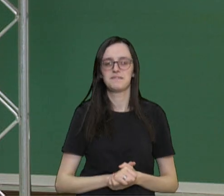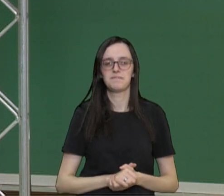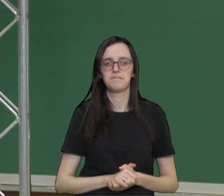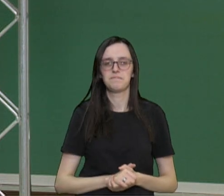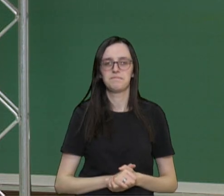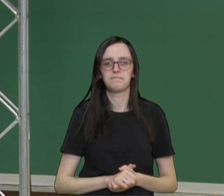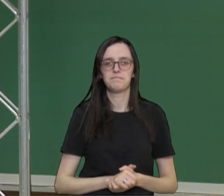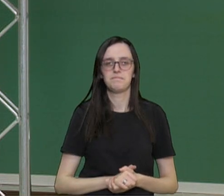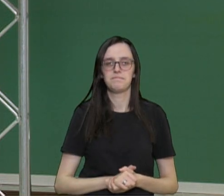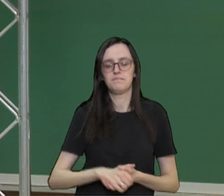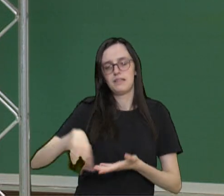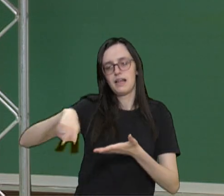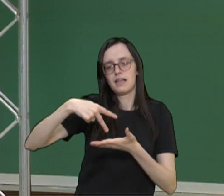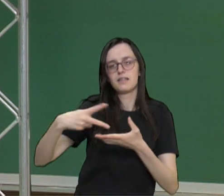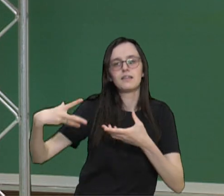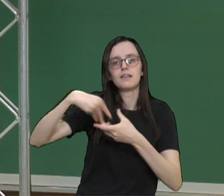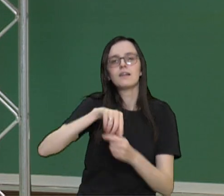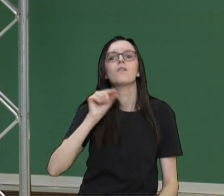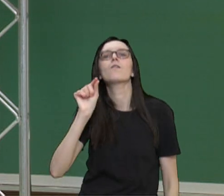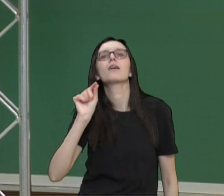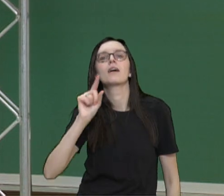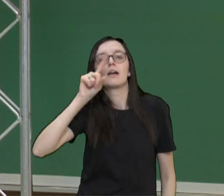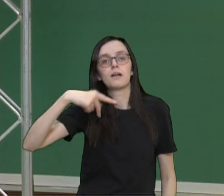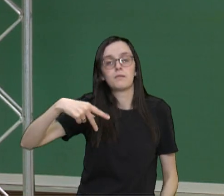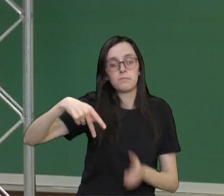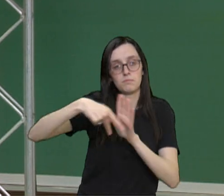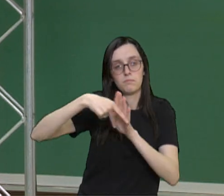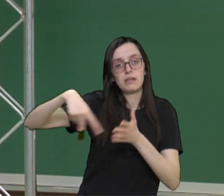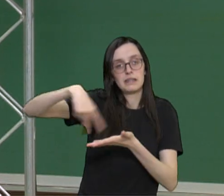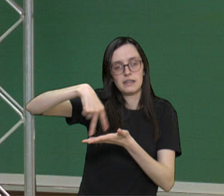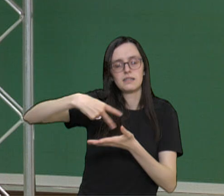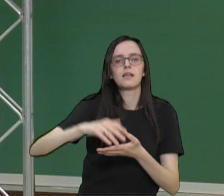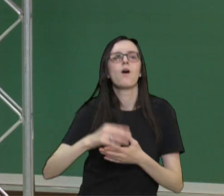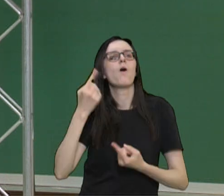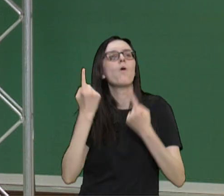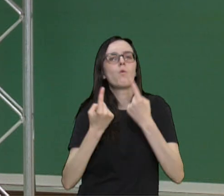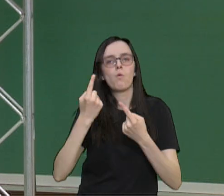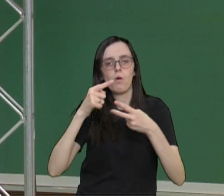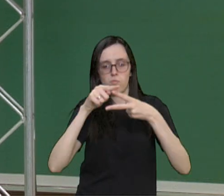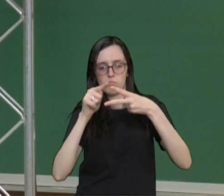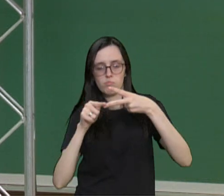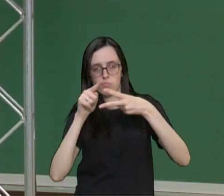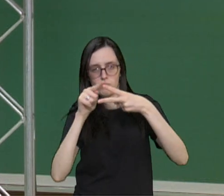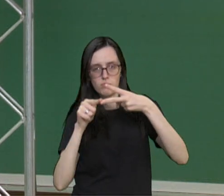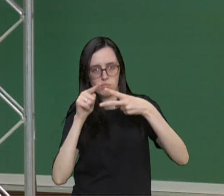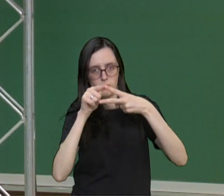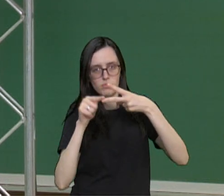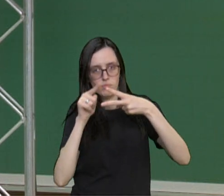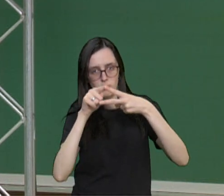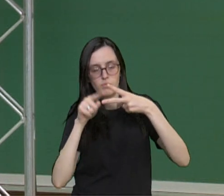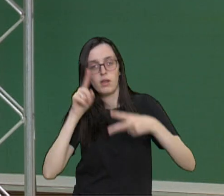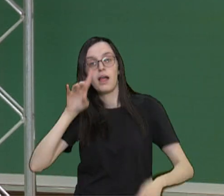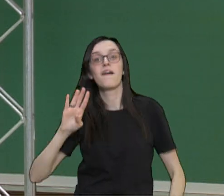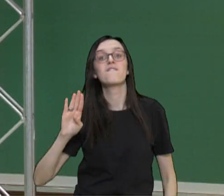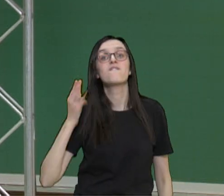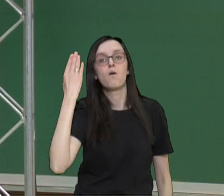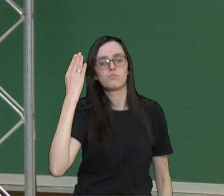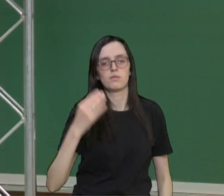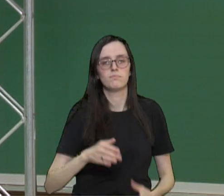A coreografia pertence aos elementos da dança. Qual das alternativas abaixo é